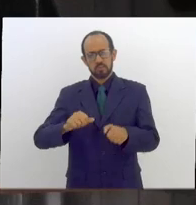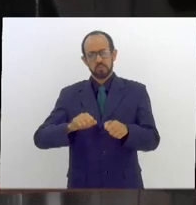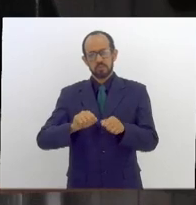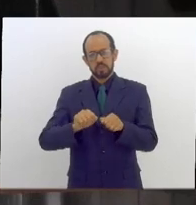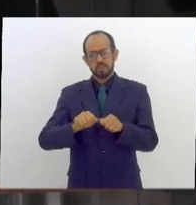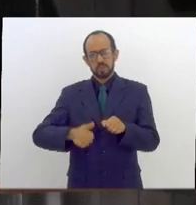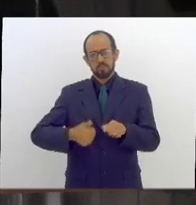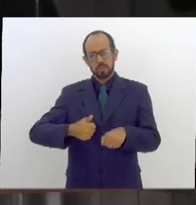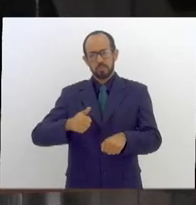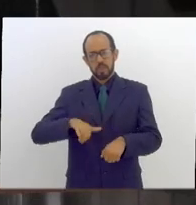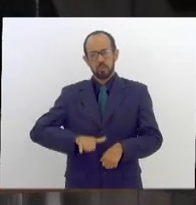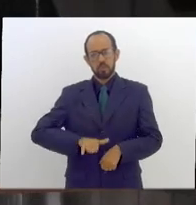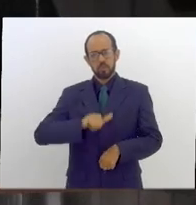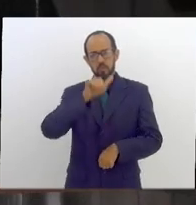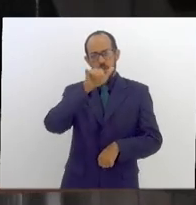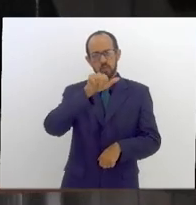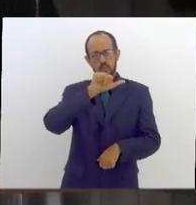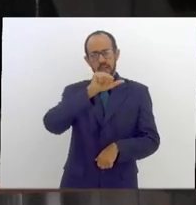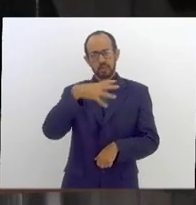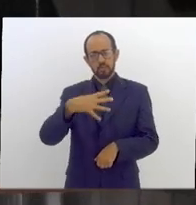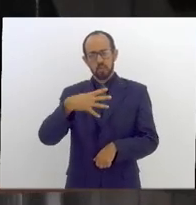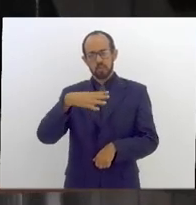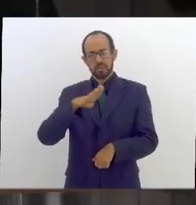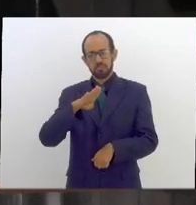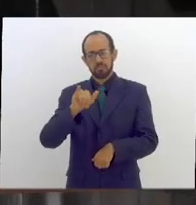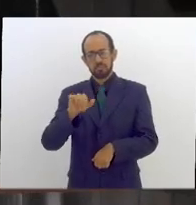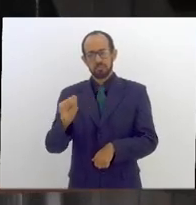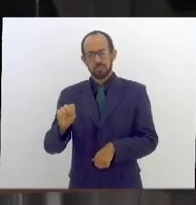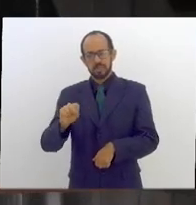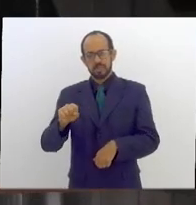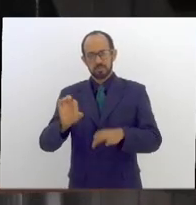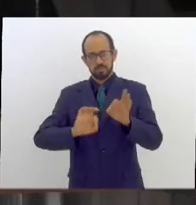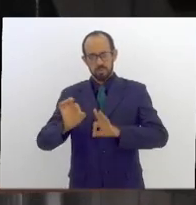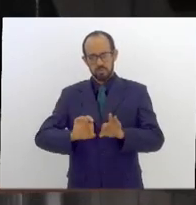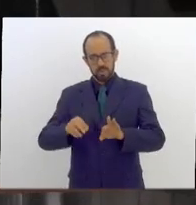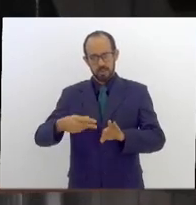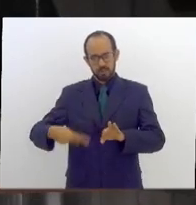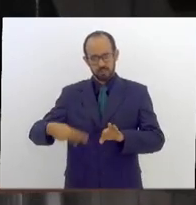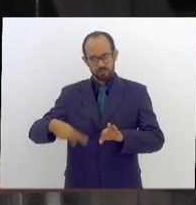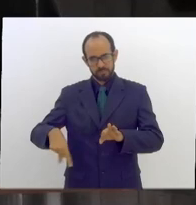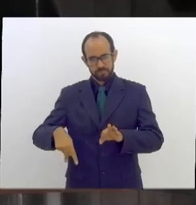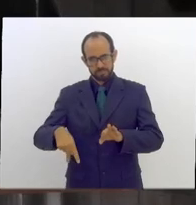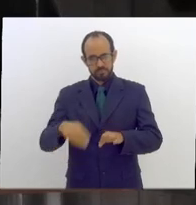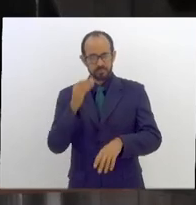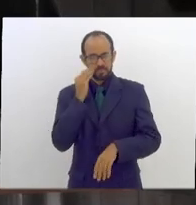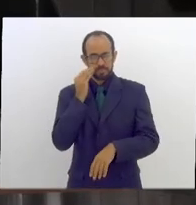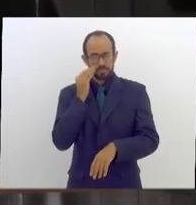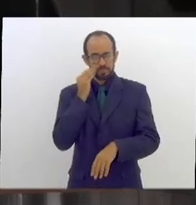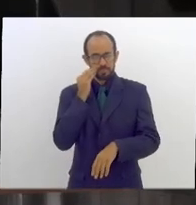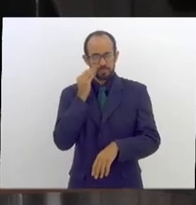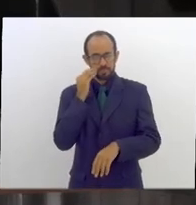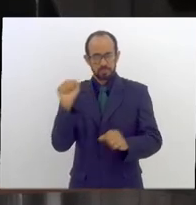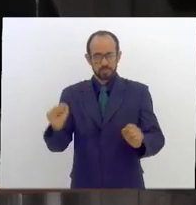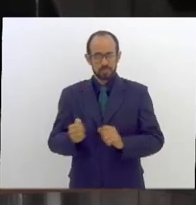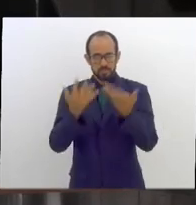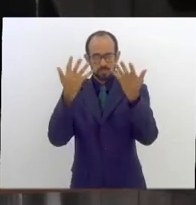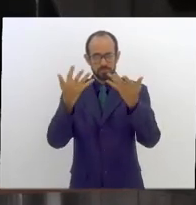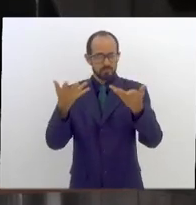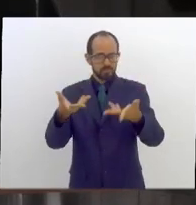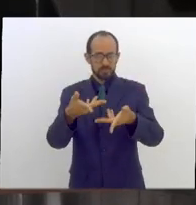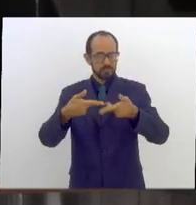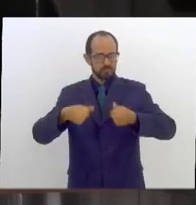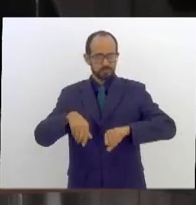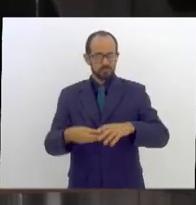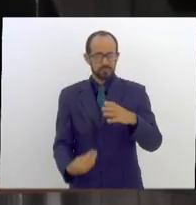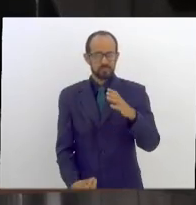voo no 14 bis, por ele projetado e testado. Esse evento glorioso deu origem a um